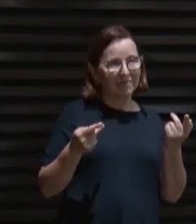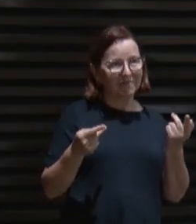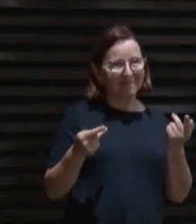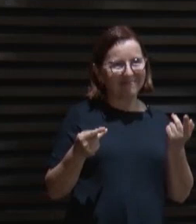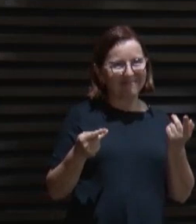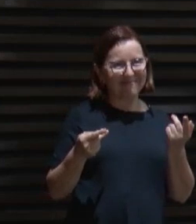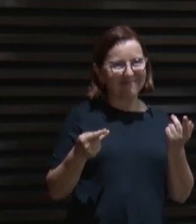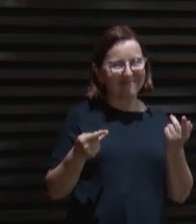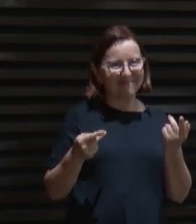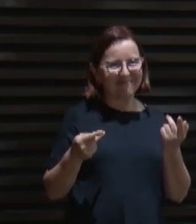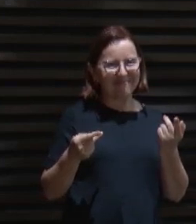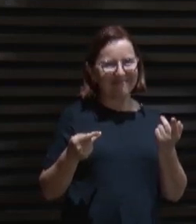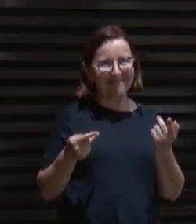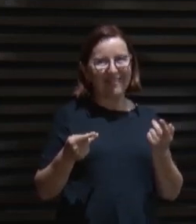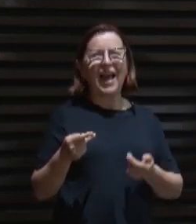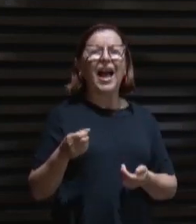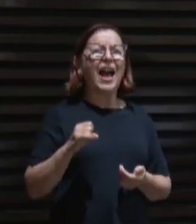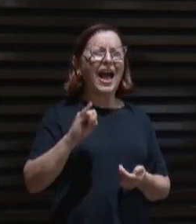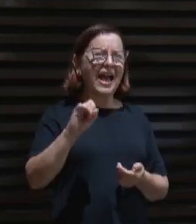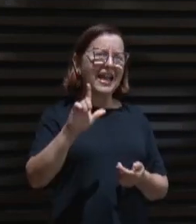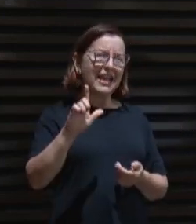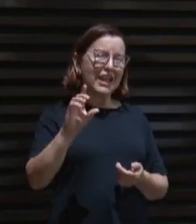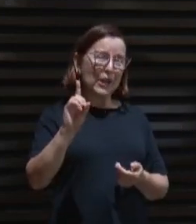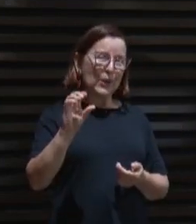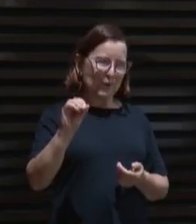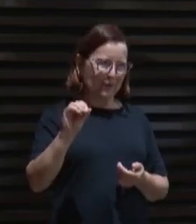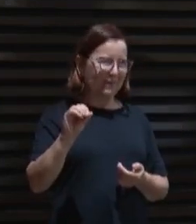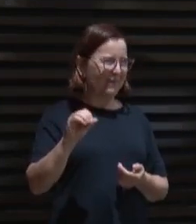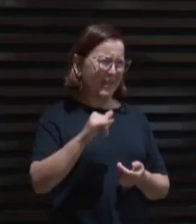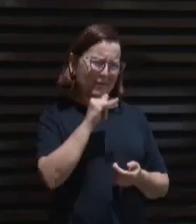Quem disse foi o Hildo. Hildo, vem cá.